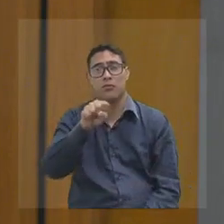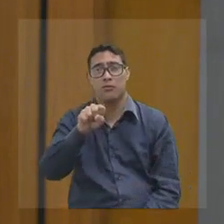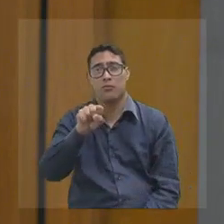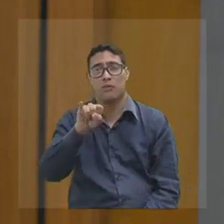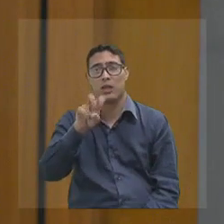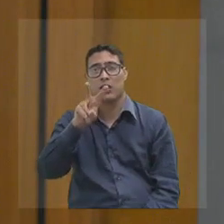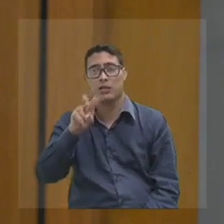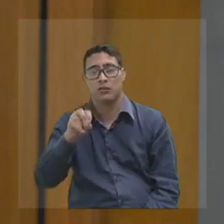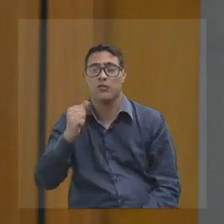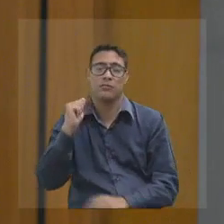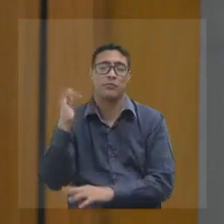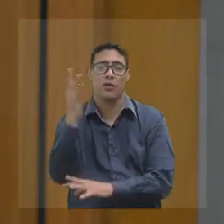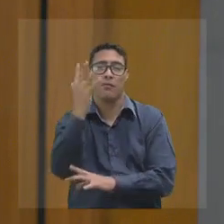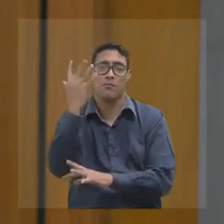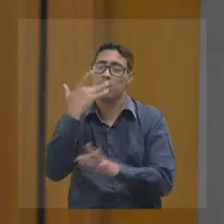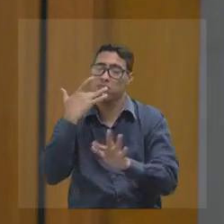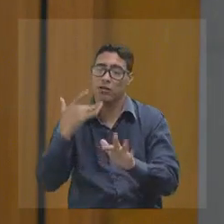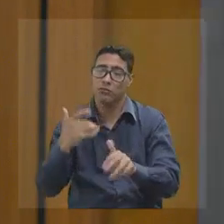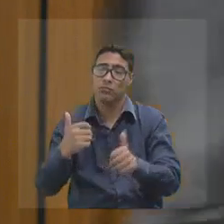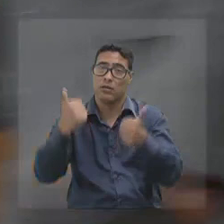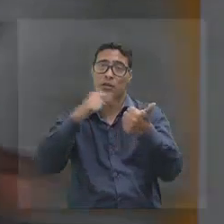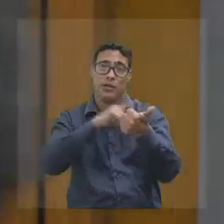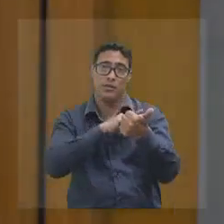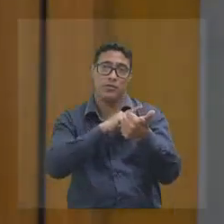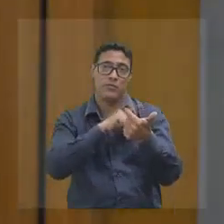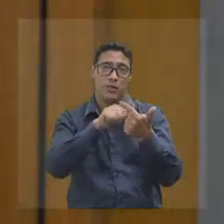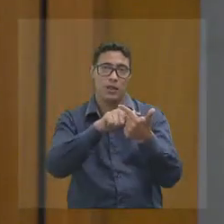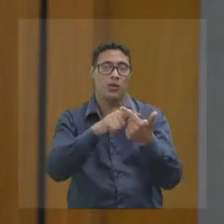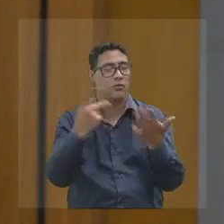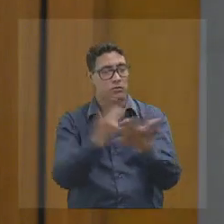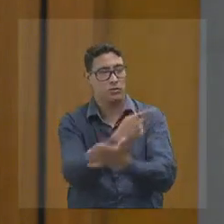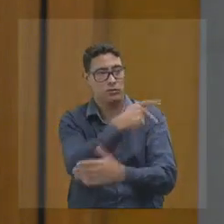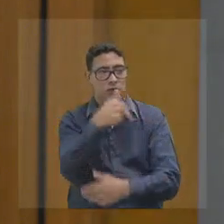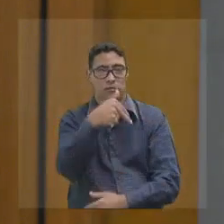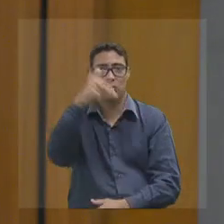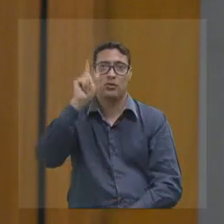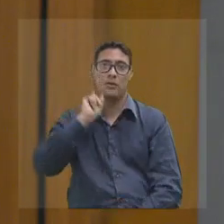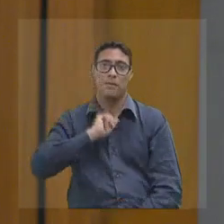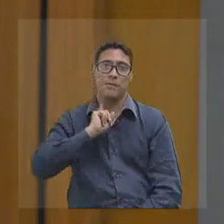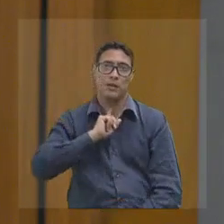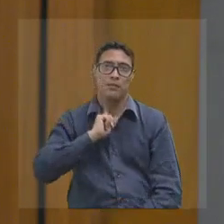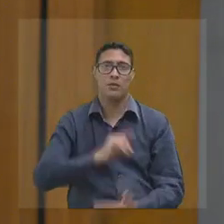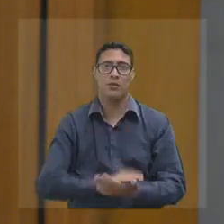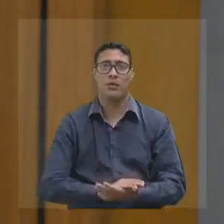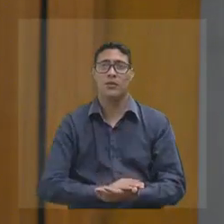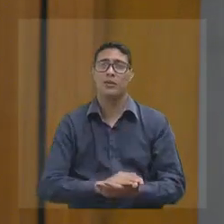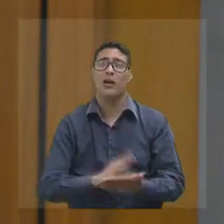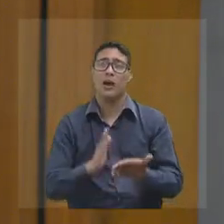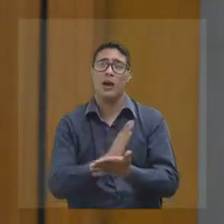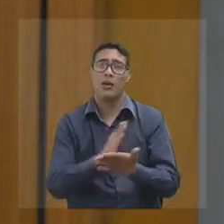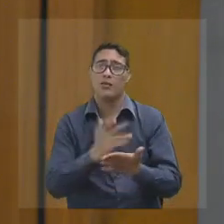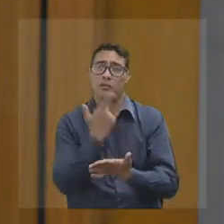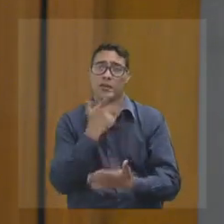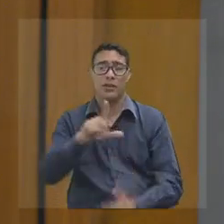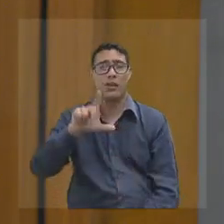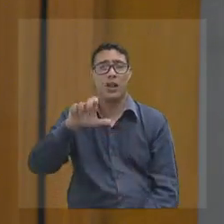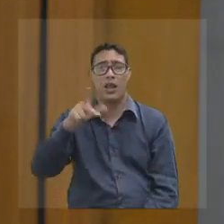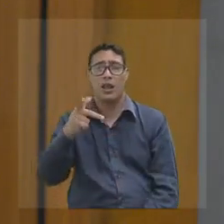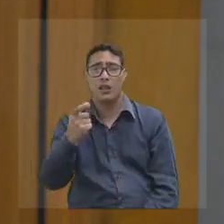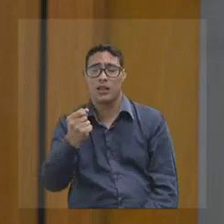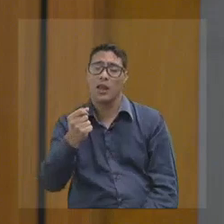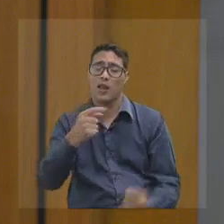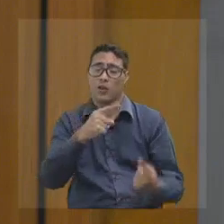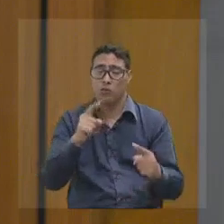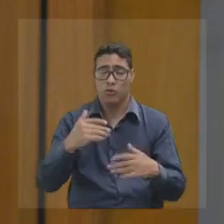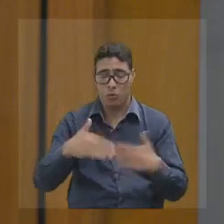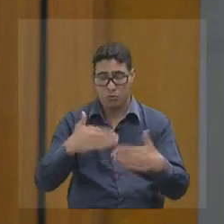que a gente está acompanhando com relação a sala do norte de Minas Então muitos ficam falando é contra o progresso de desenvolvimento pelo contrário mas